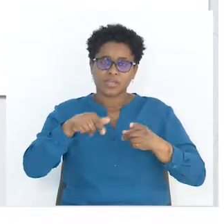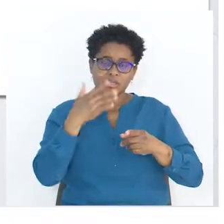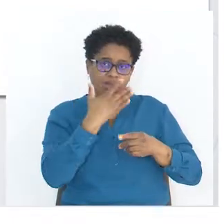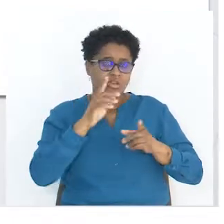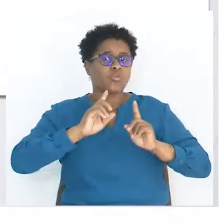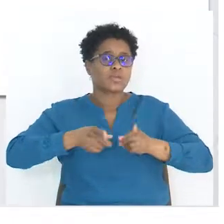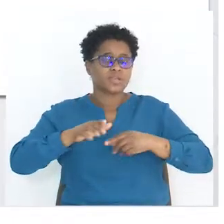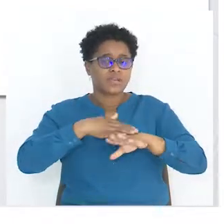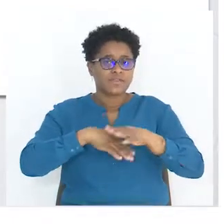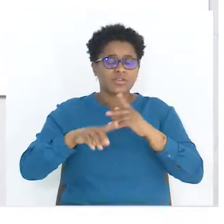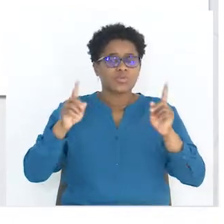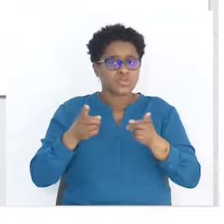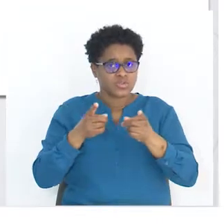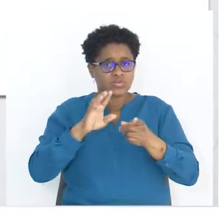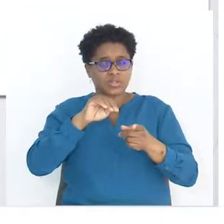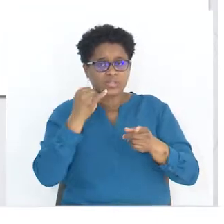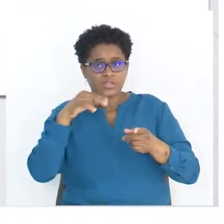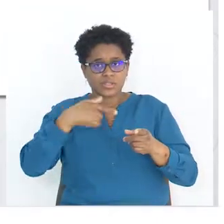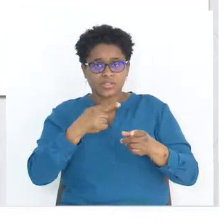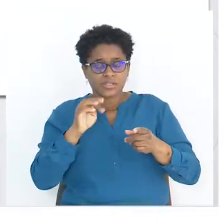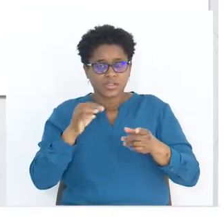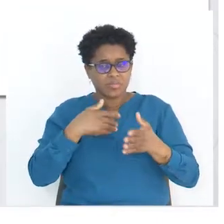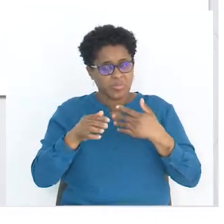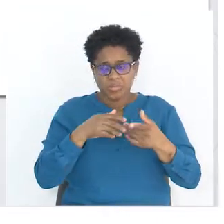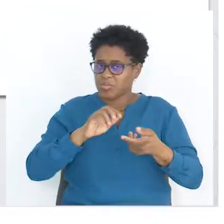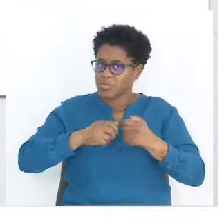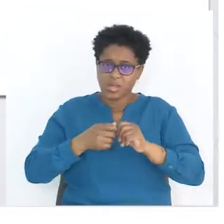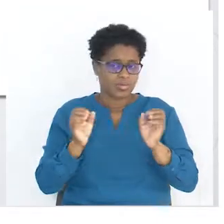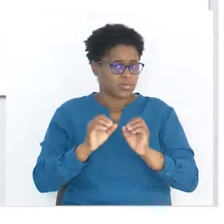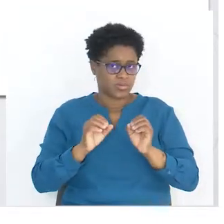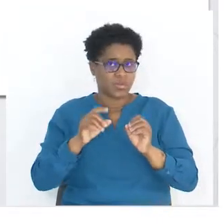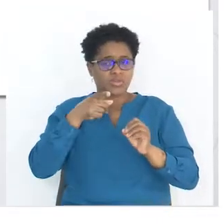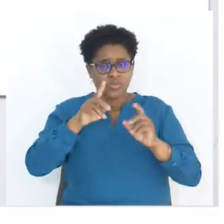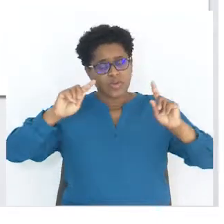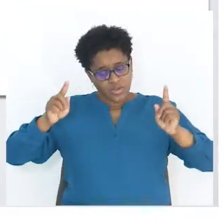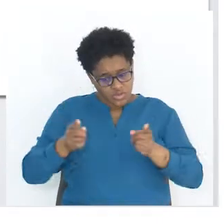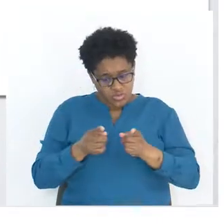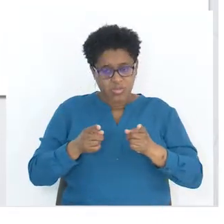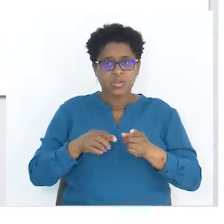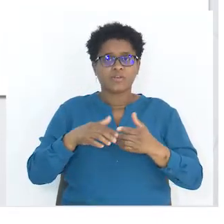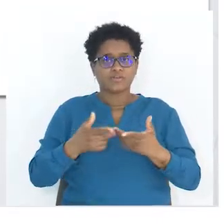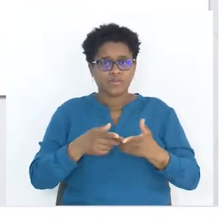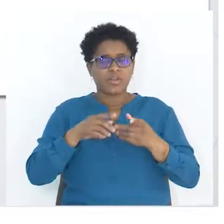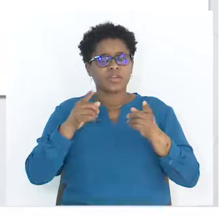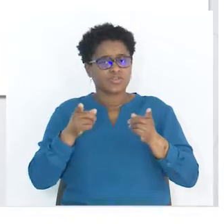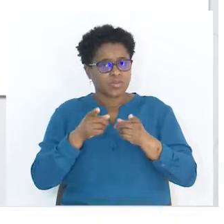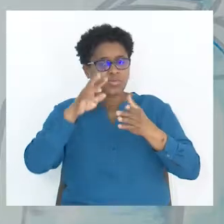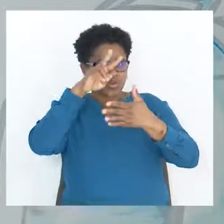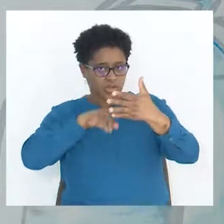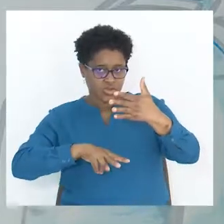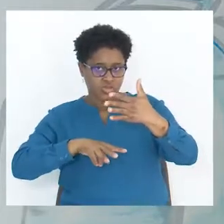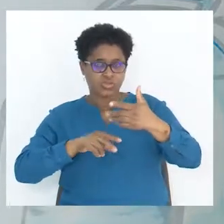tu vais passar a fazer a resumo e síntese sem problema nenhum. Vais resumir e vais sintetizar